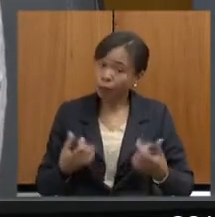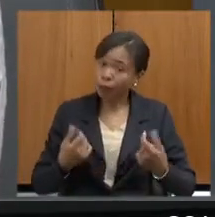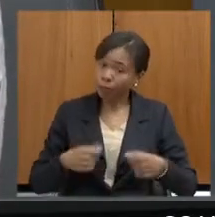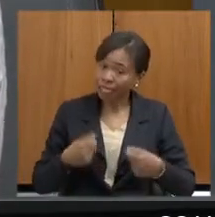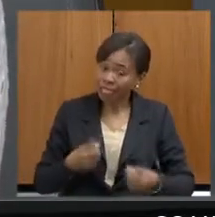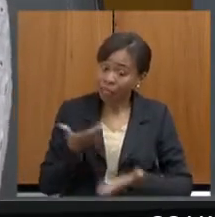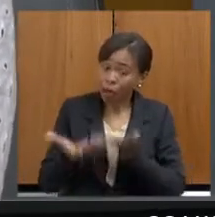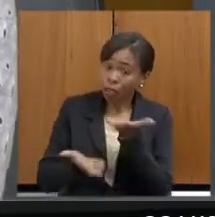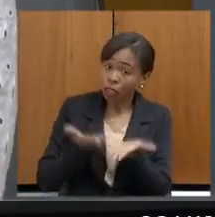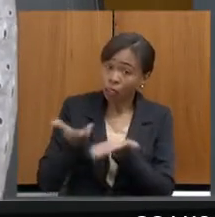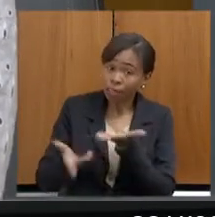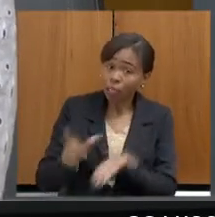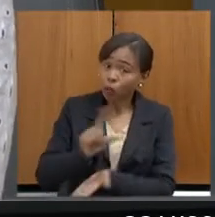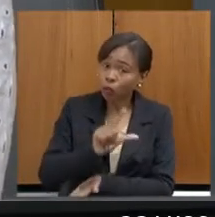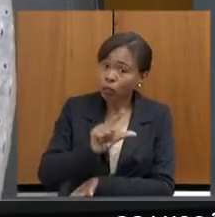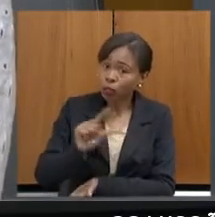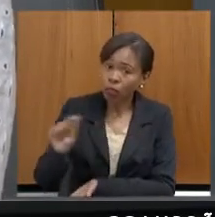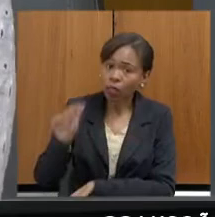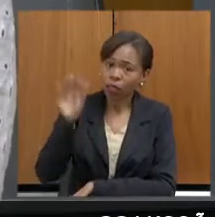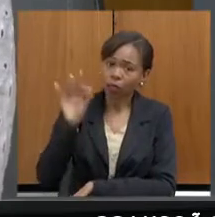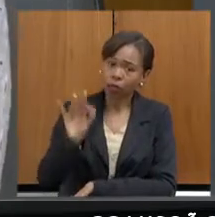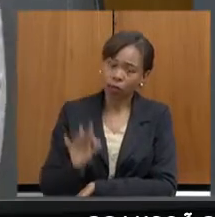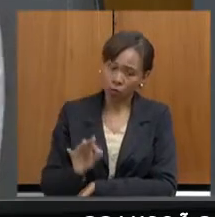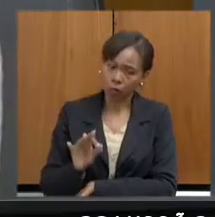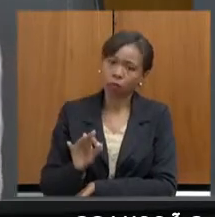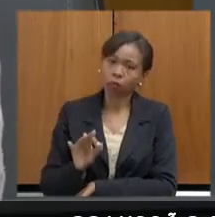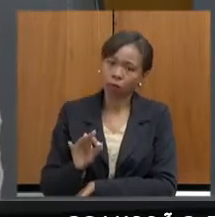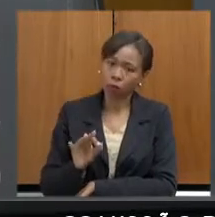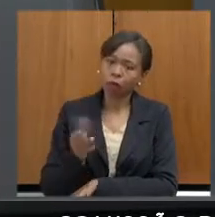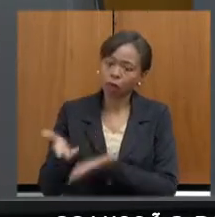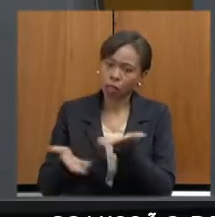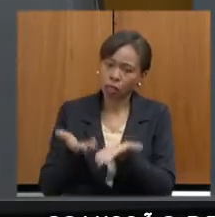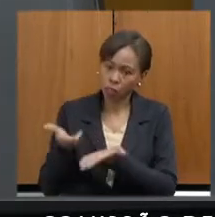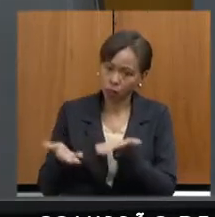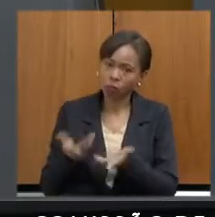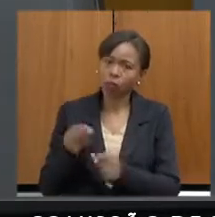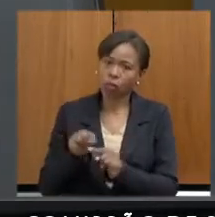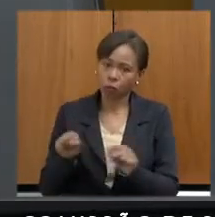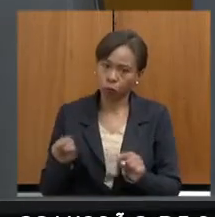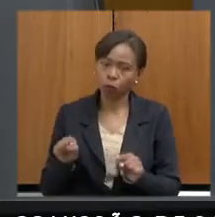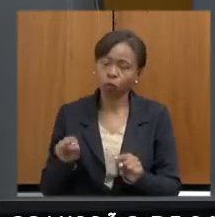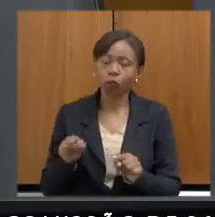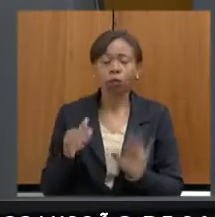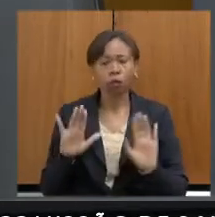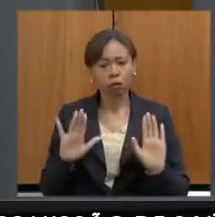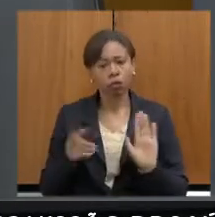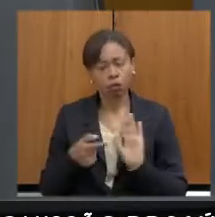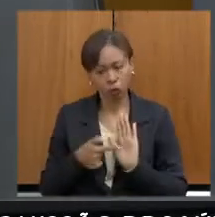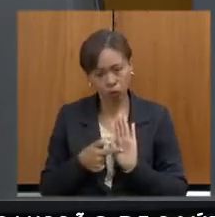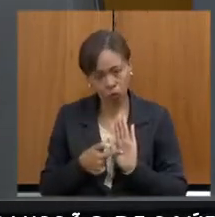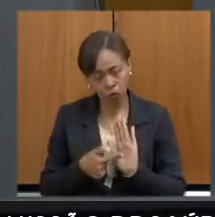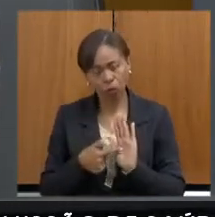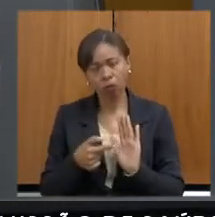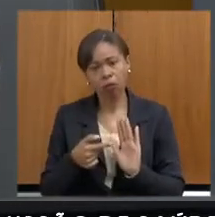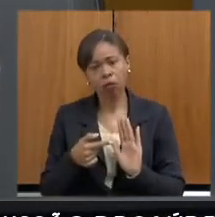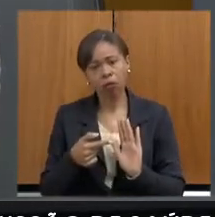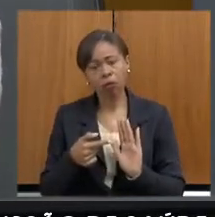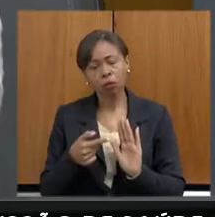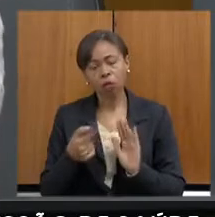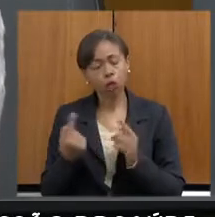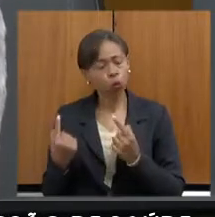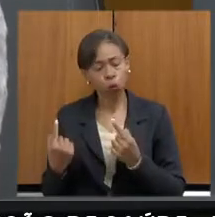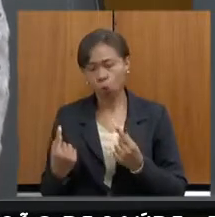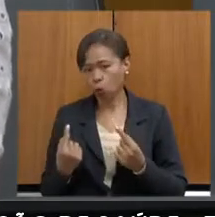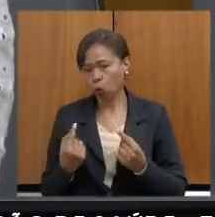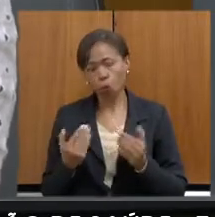na integralidade para nossa população tal fica aqui o meu registro inclusive de repúdio